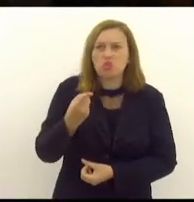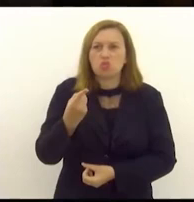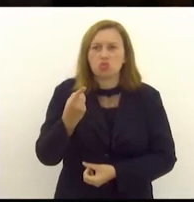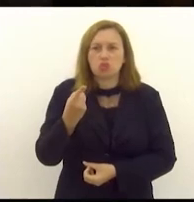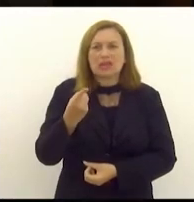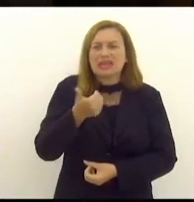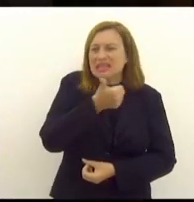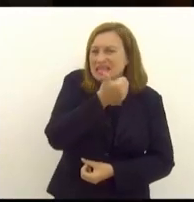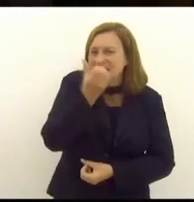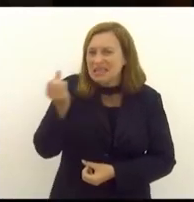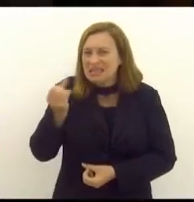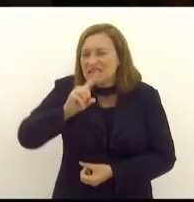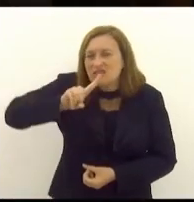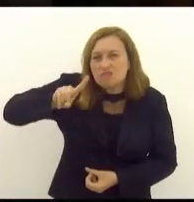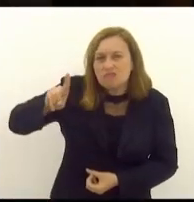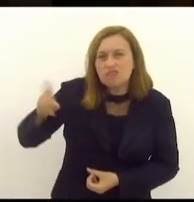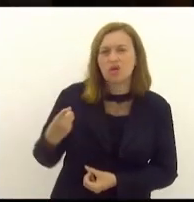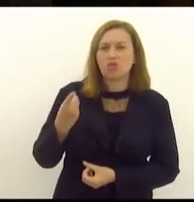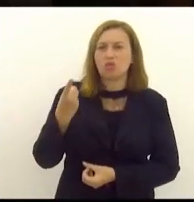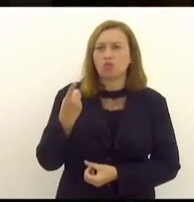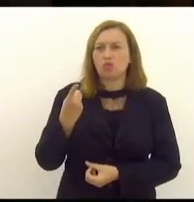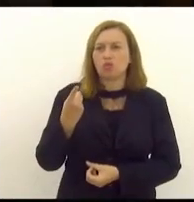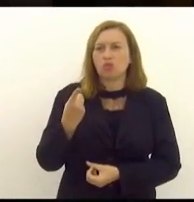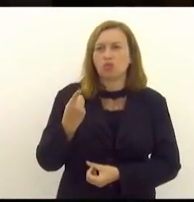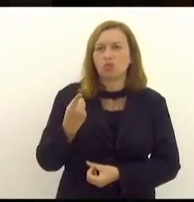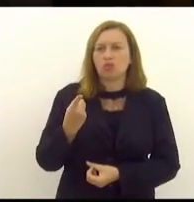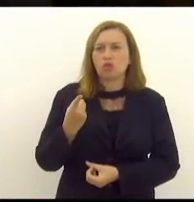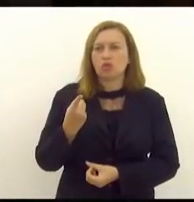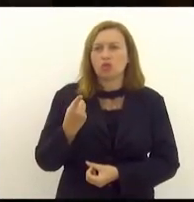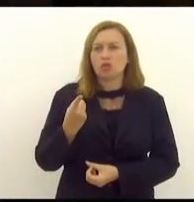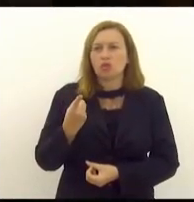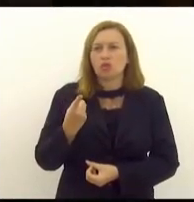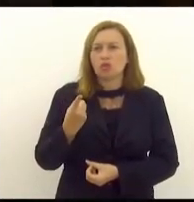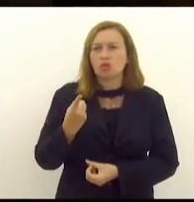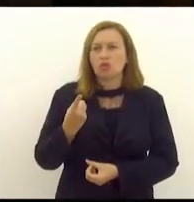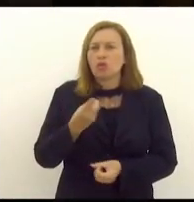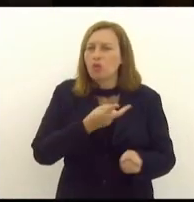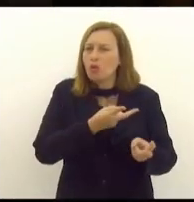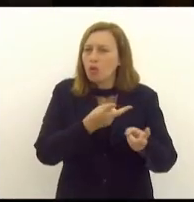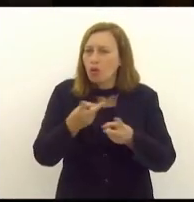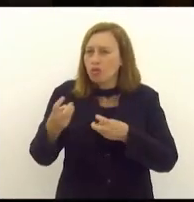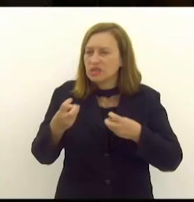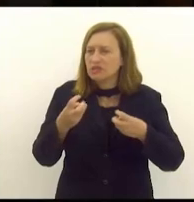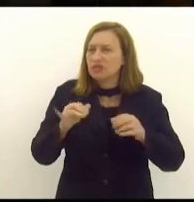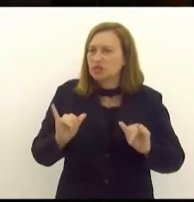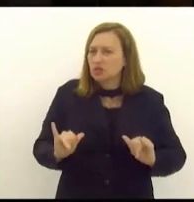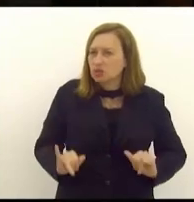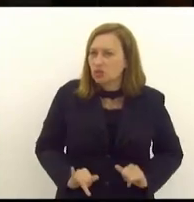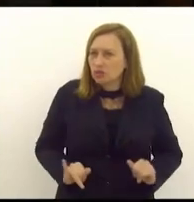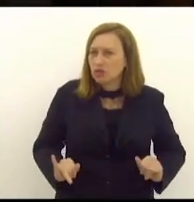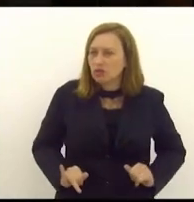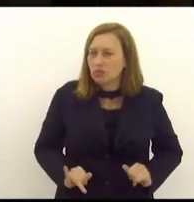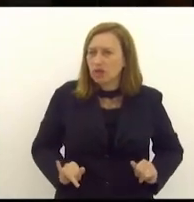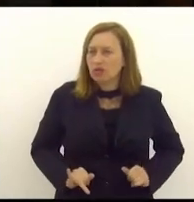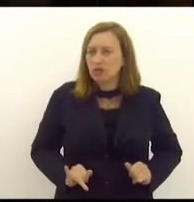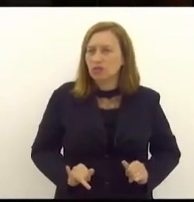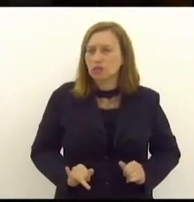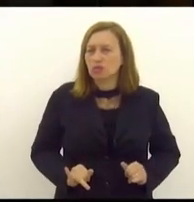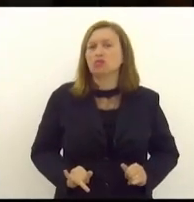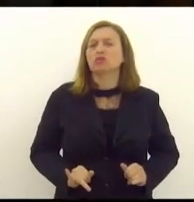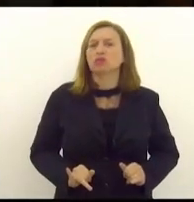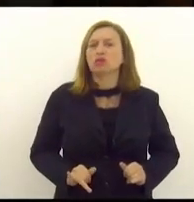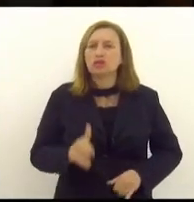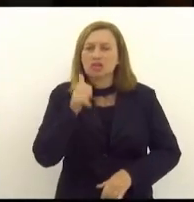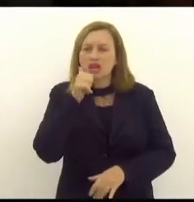16 Mil casos observados e denunciados nas delegacias